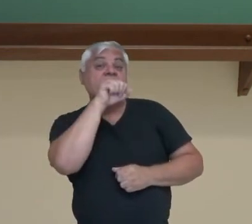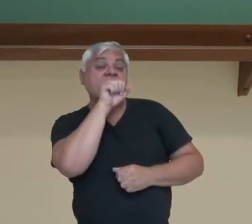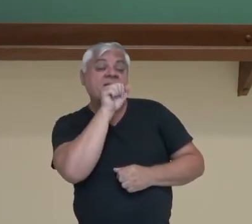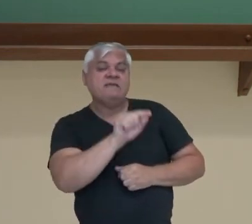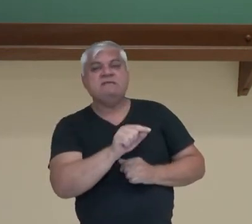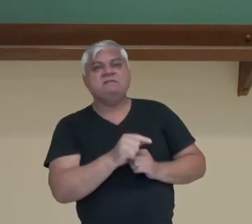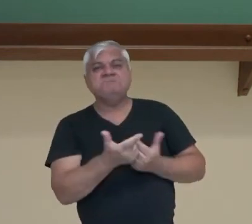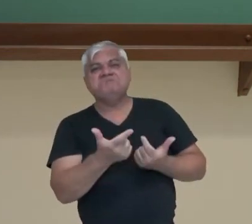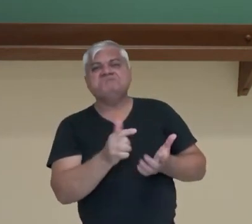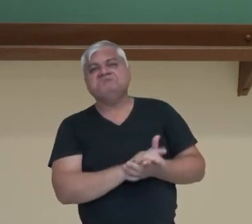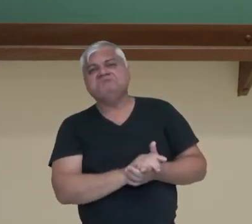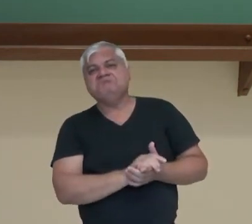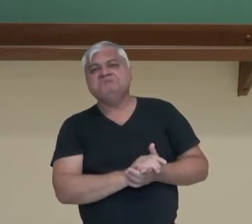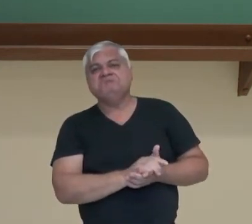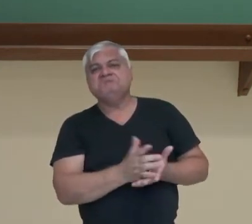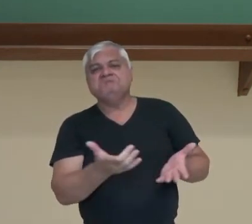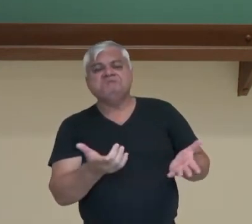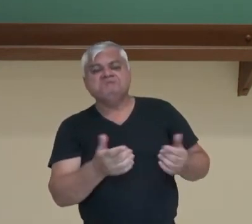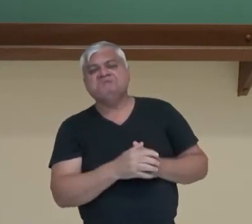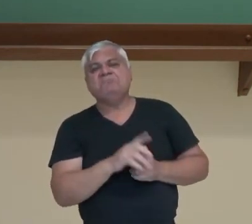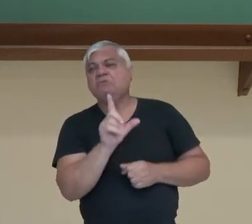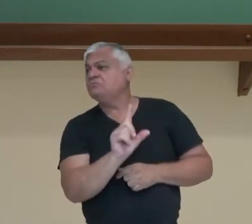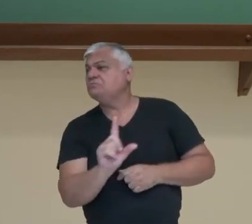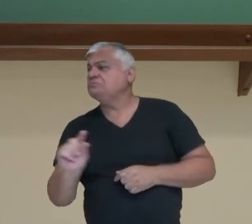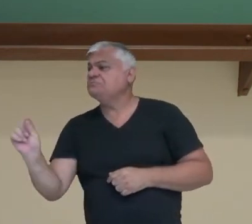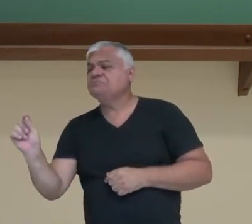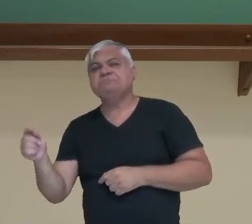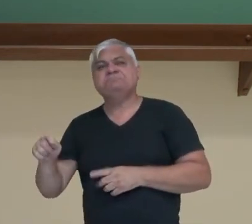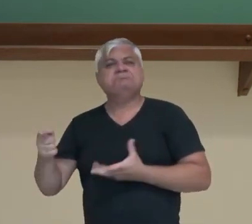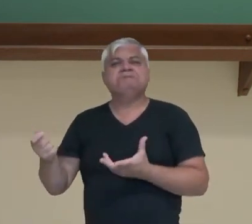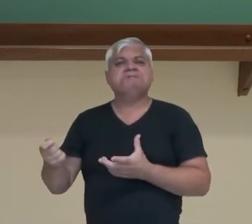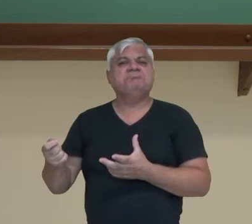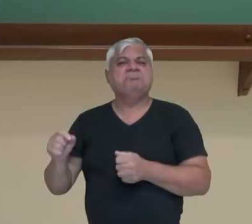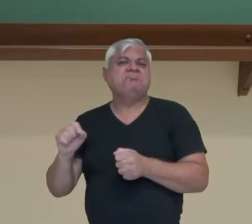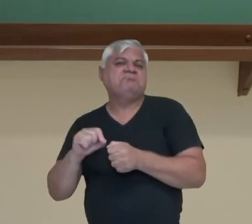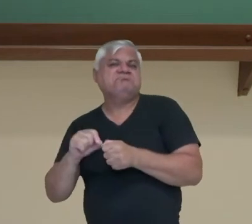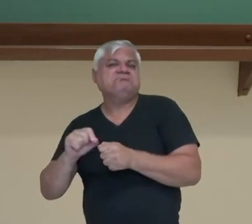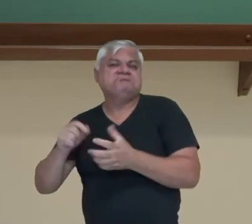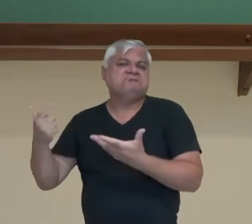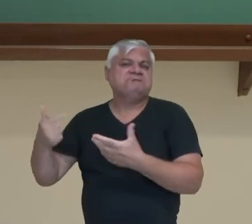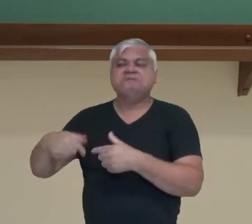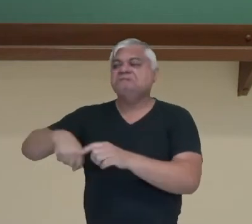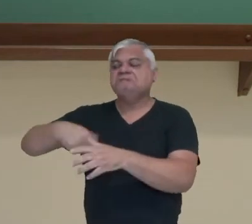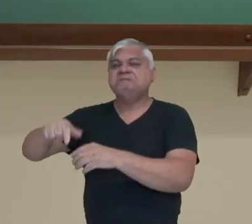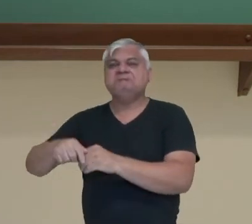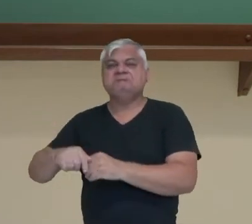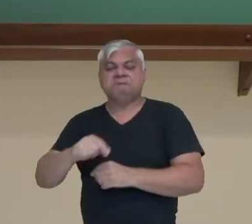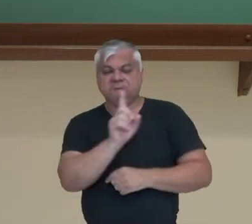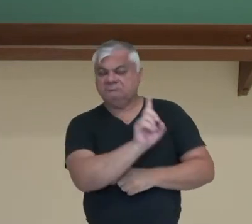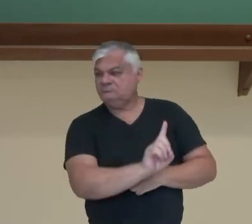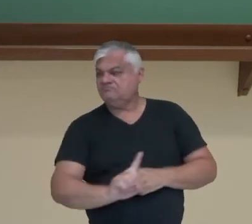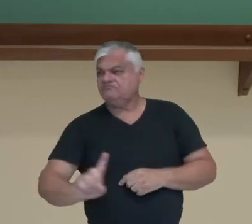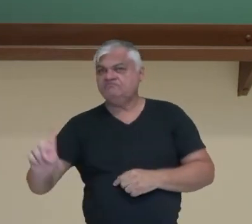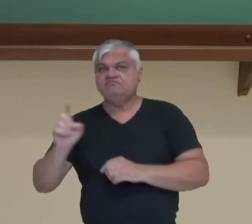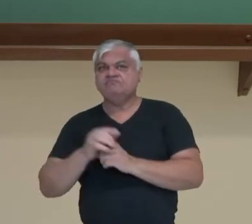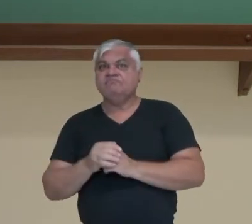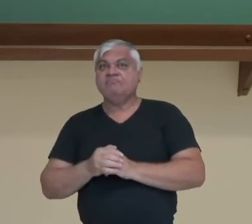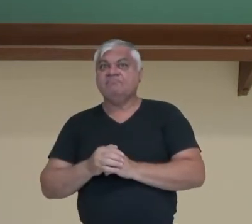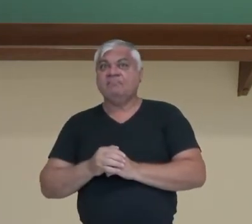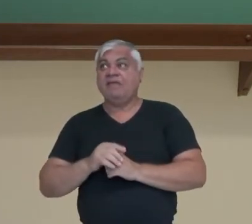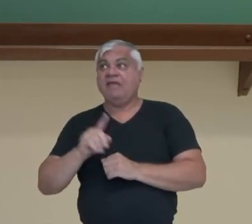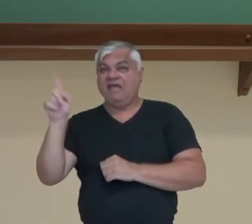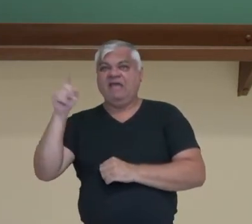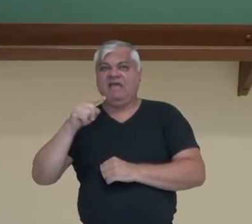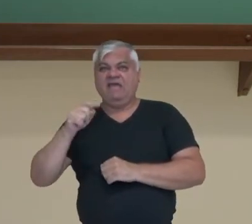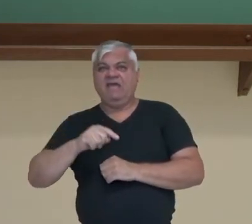pô, marcou bobeirinha um minutinho, foi lá esquentar o leite, como diz o outro. Quando vira as costas, a Hera mandou duas serpentes para matar o Hércules.